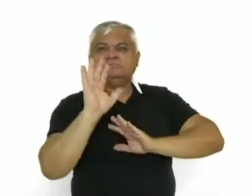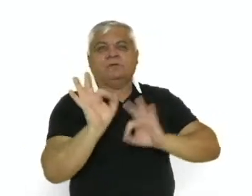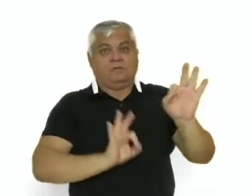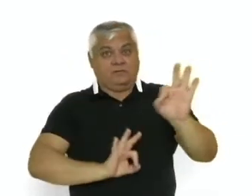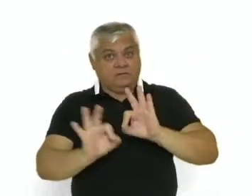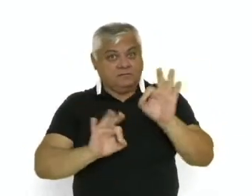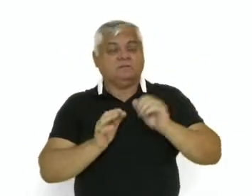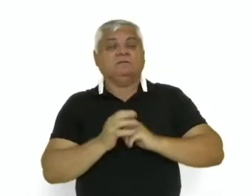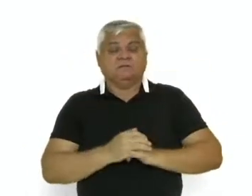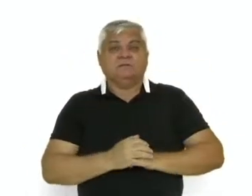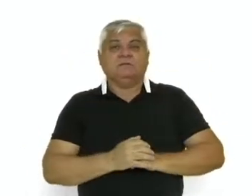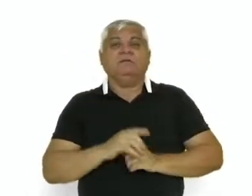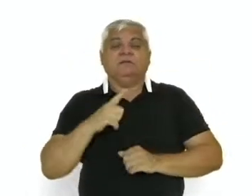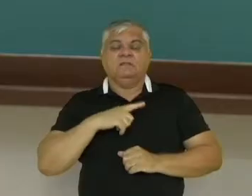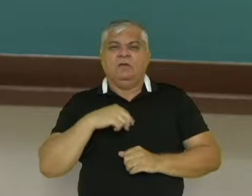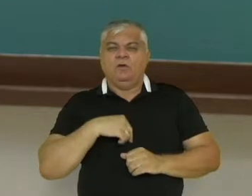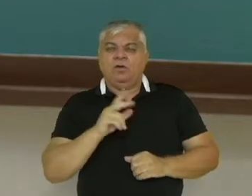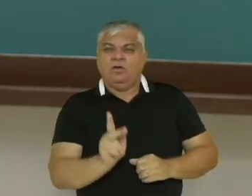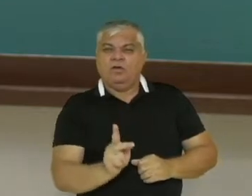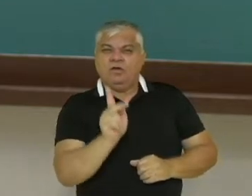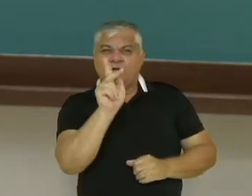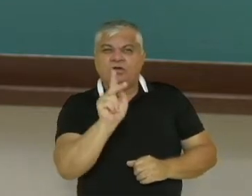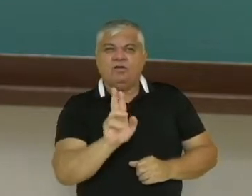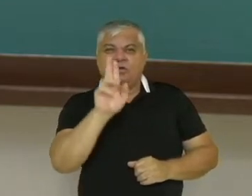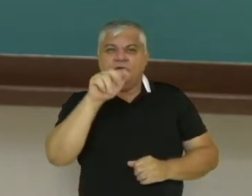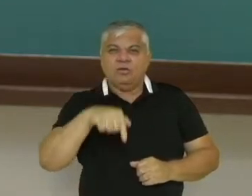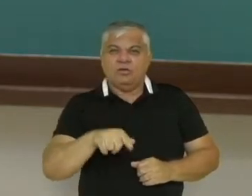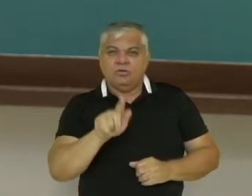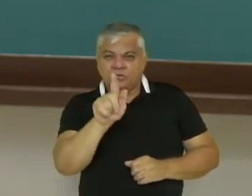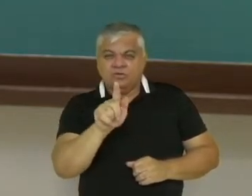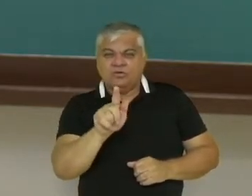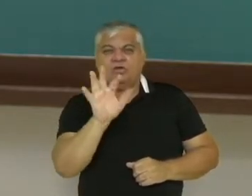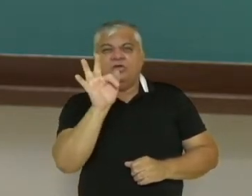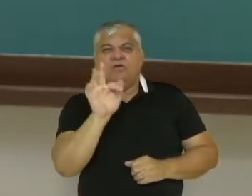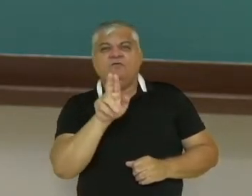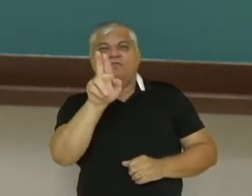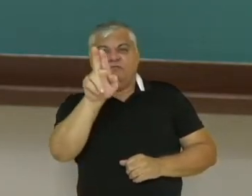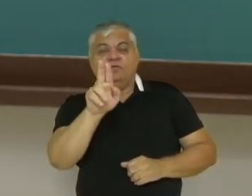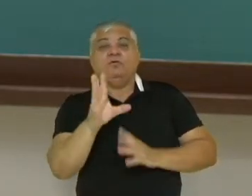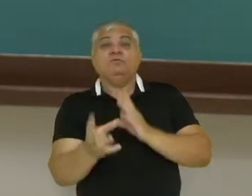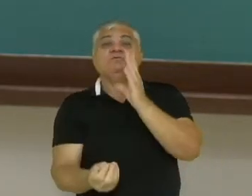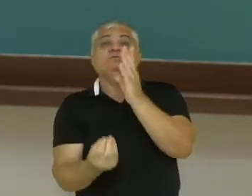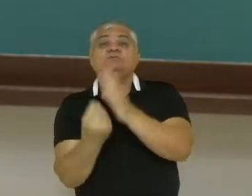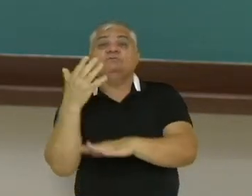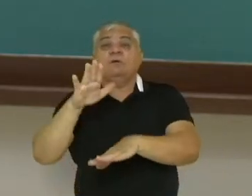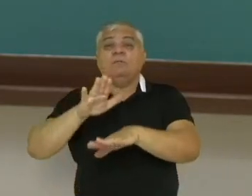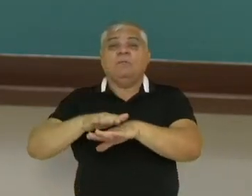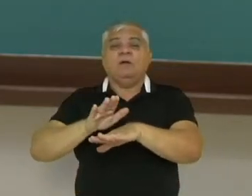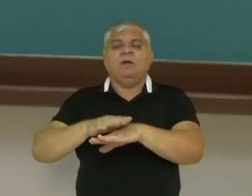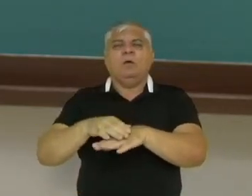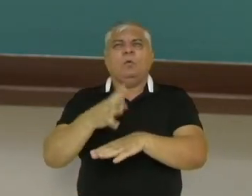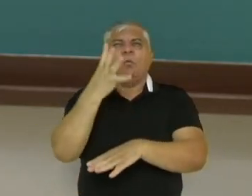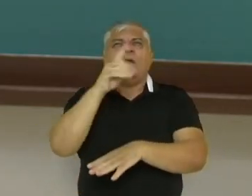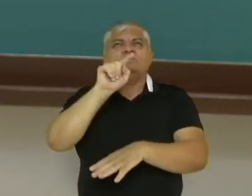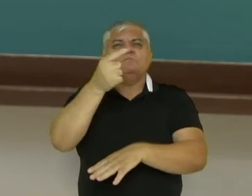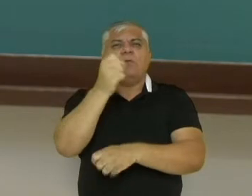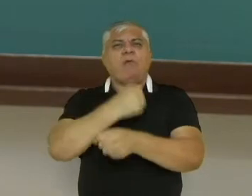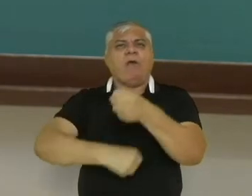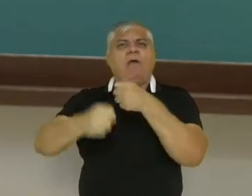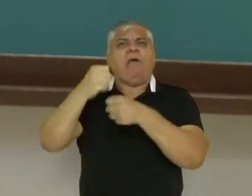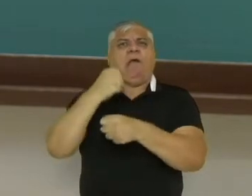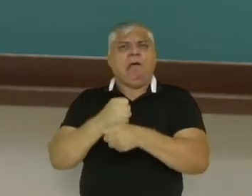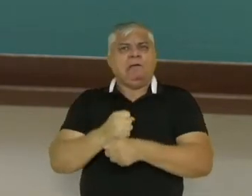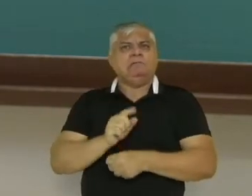a luta que conhecemos como Kung Fu, na verdade se chama Wushu e foi criada pelo menos 4.000 anos na